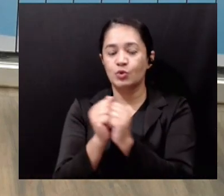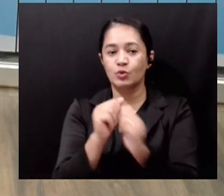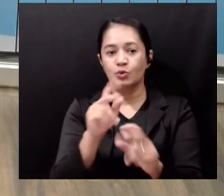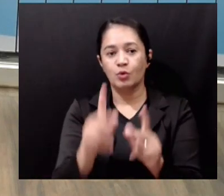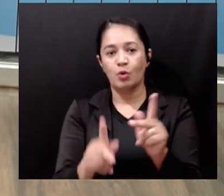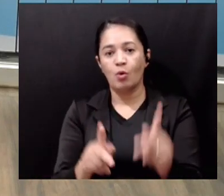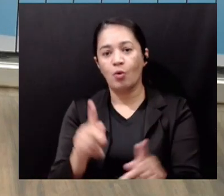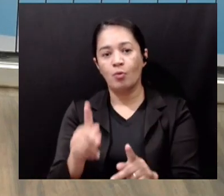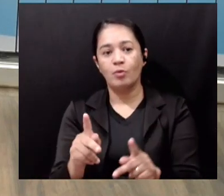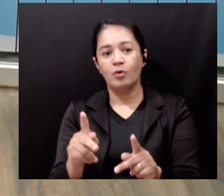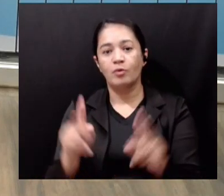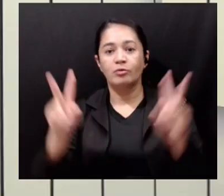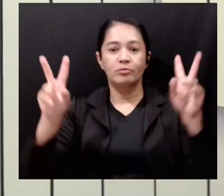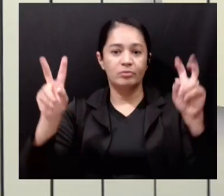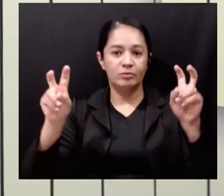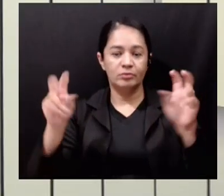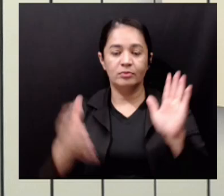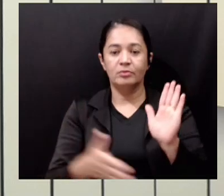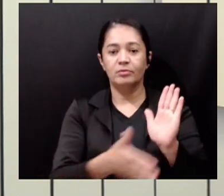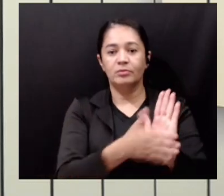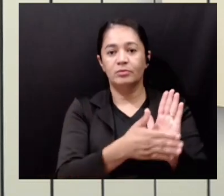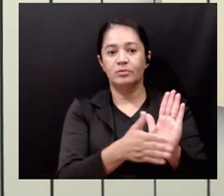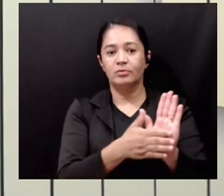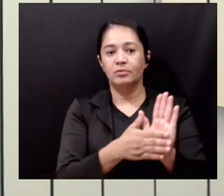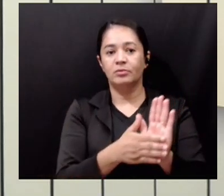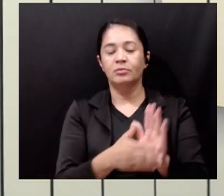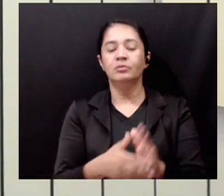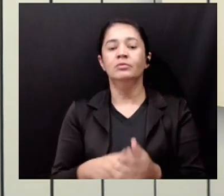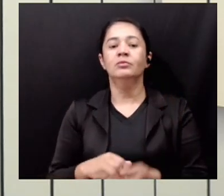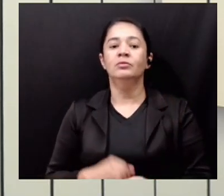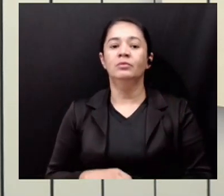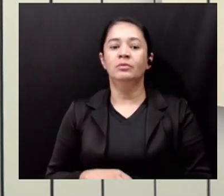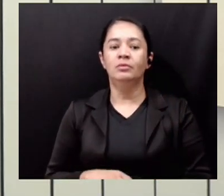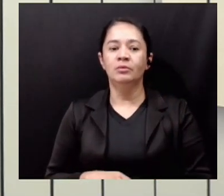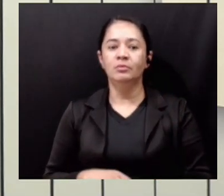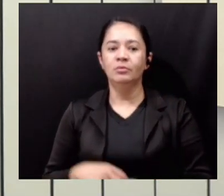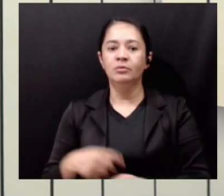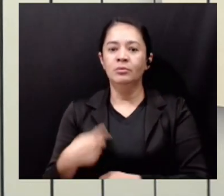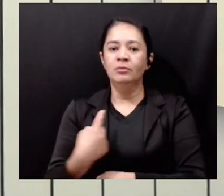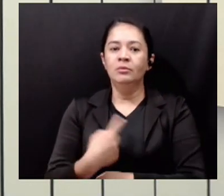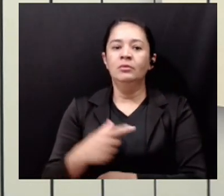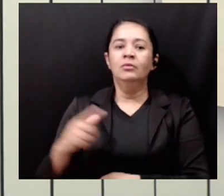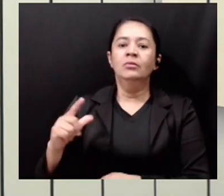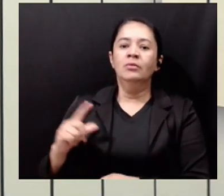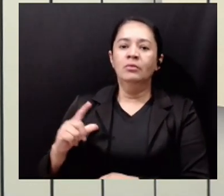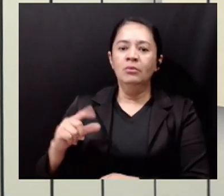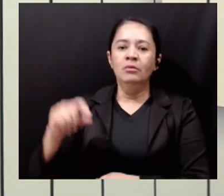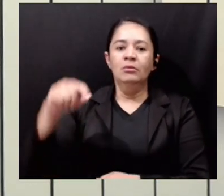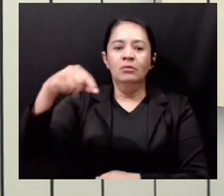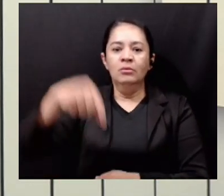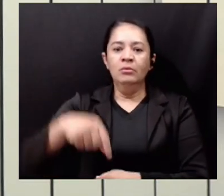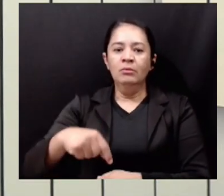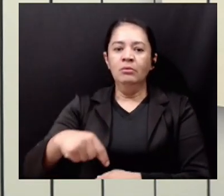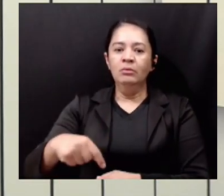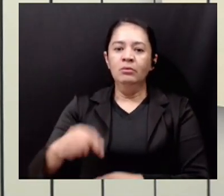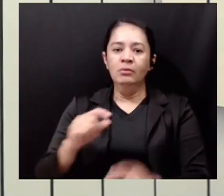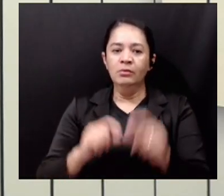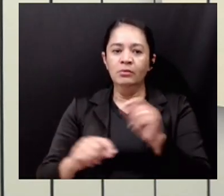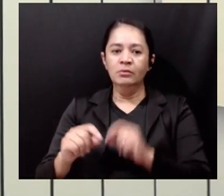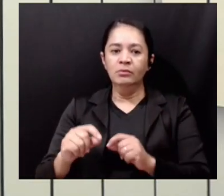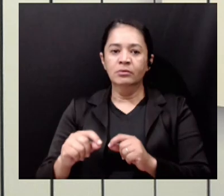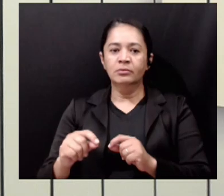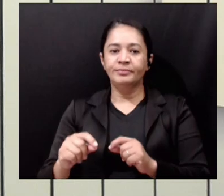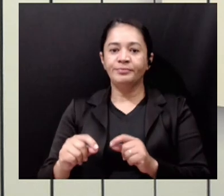o tema proposto. E olha só, a gente tem aqui a Frente Parlamentar contra o abuso